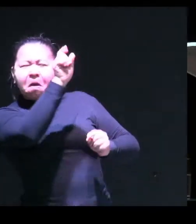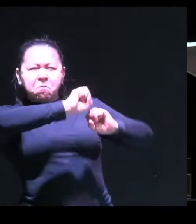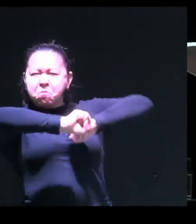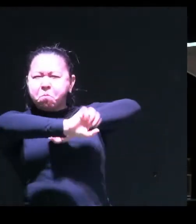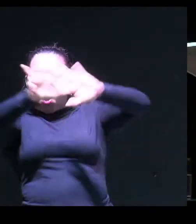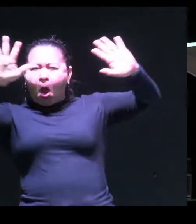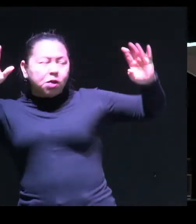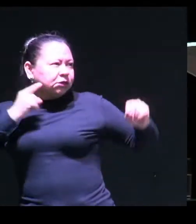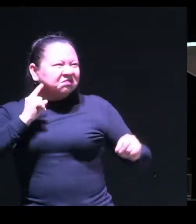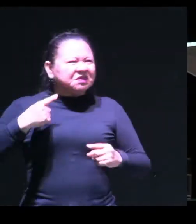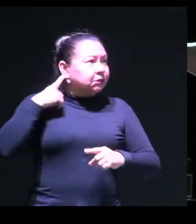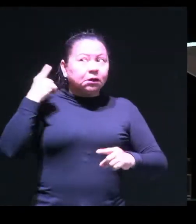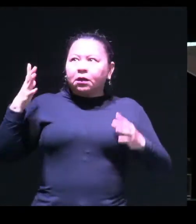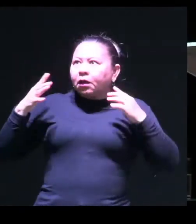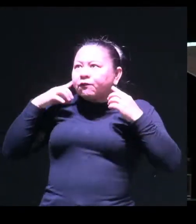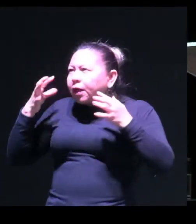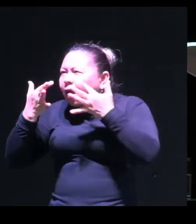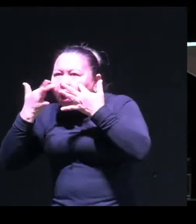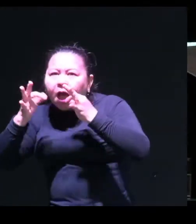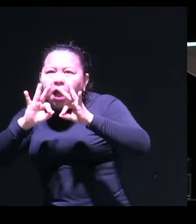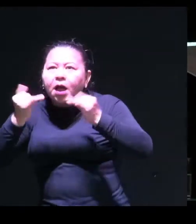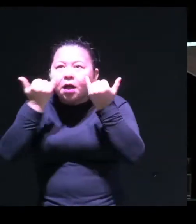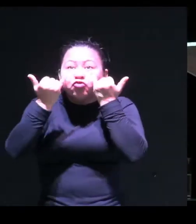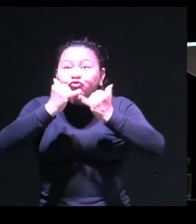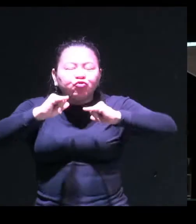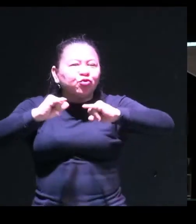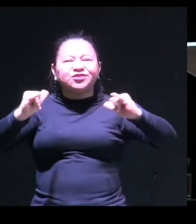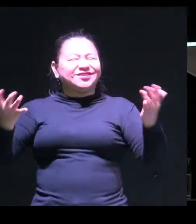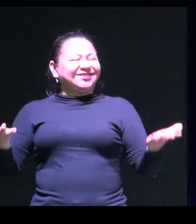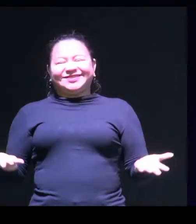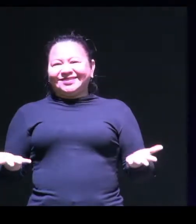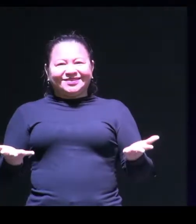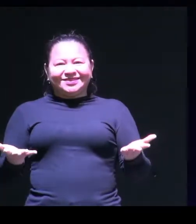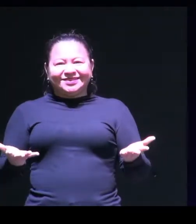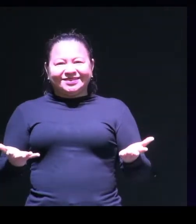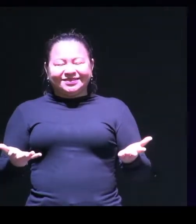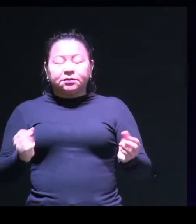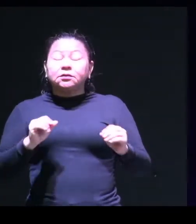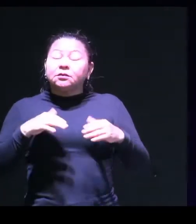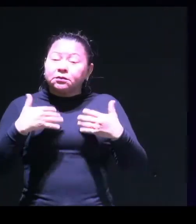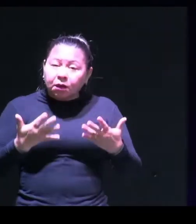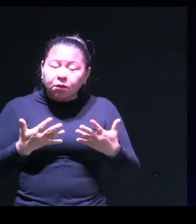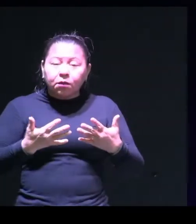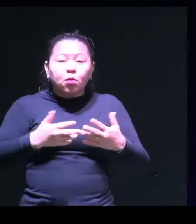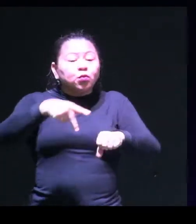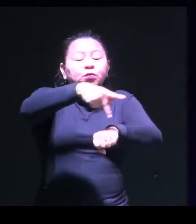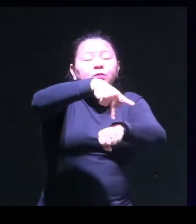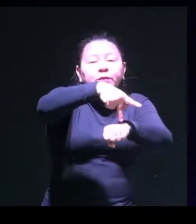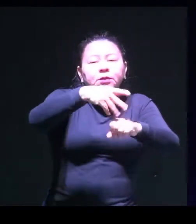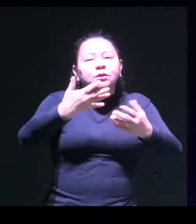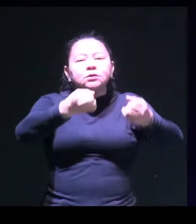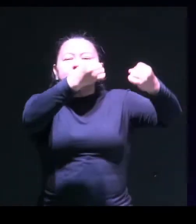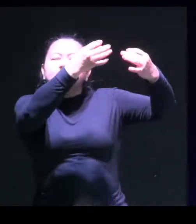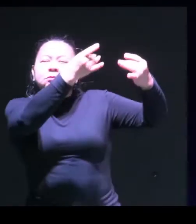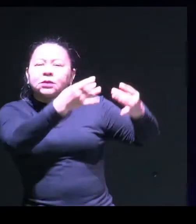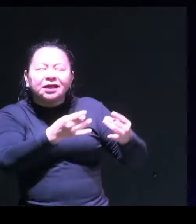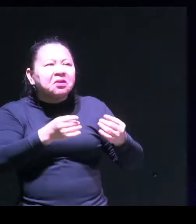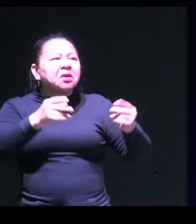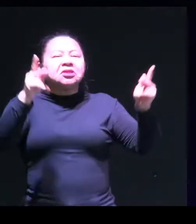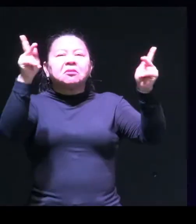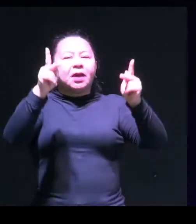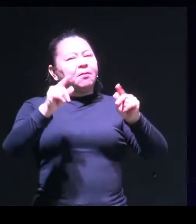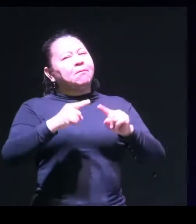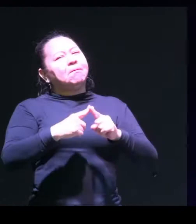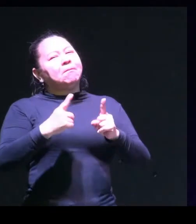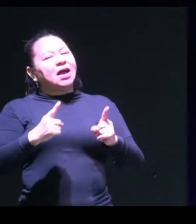A Rússia está ameaçando, dizendo que tem um armamento poderoso agora. Sabe, irmãos, as nações, elas falam de paz, mas